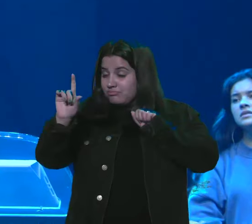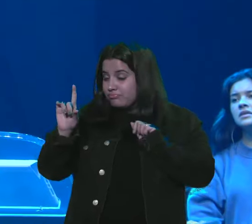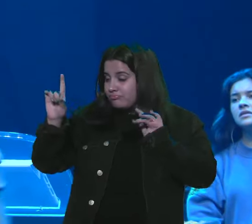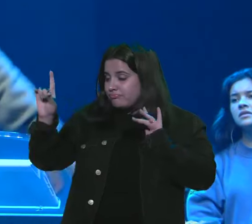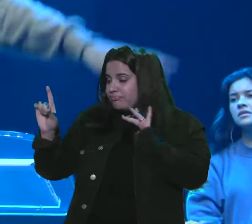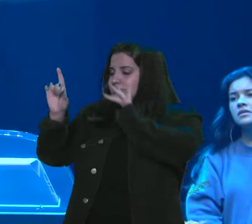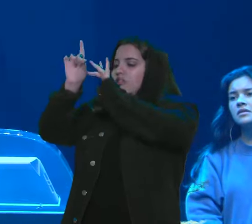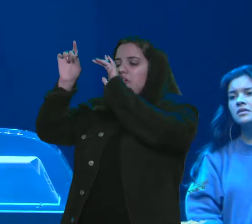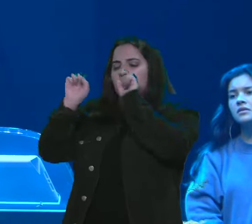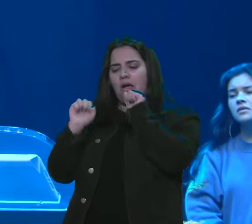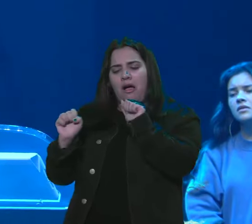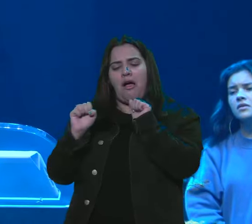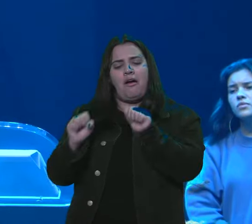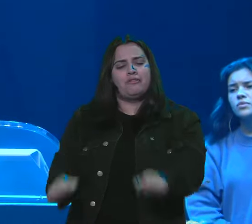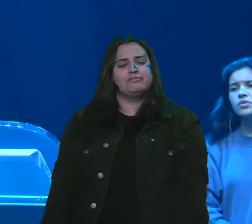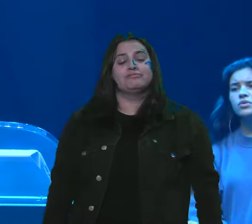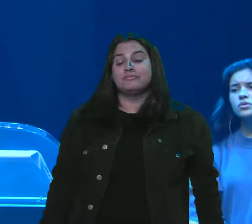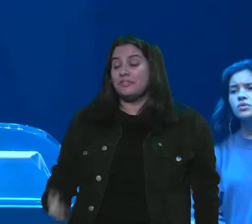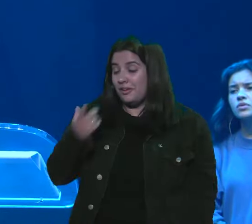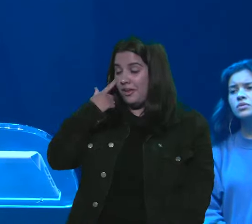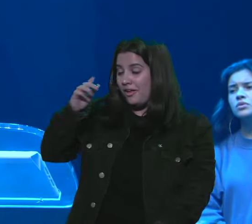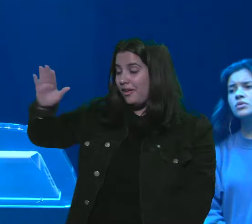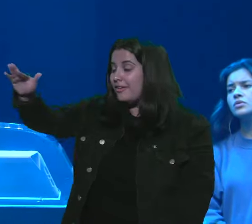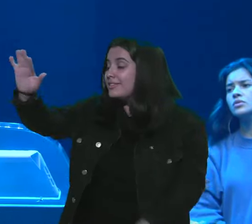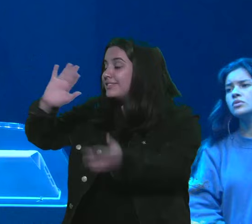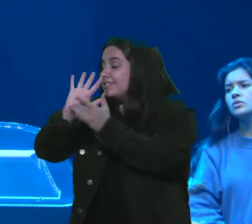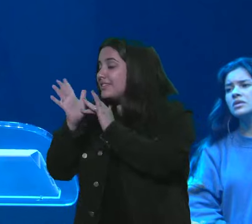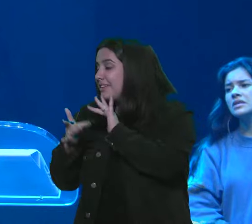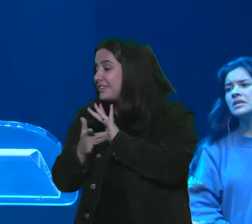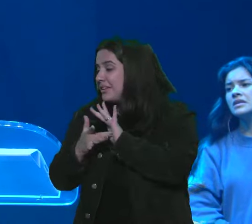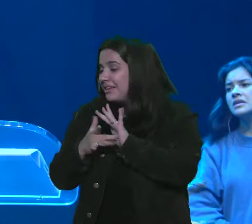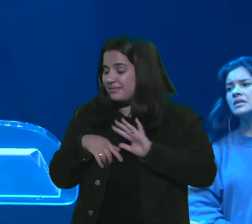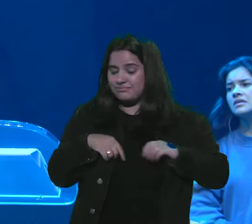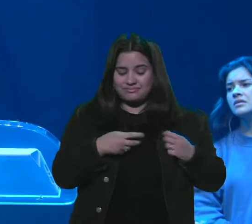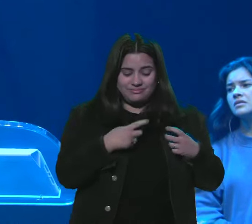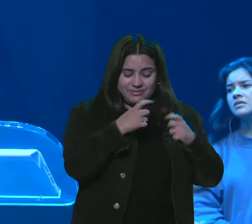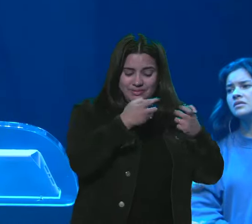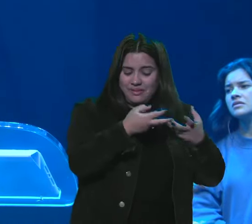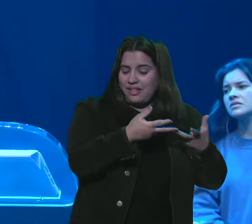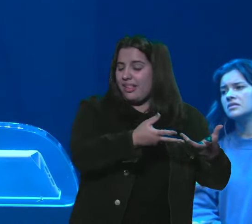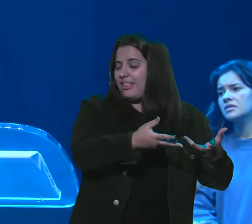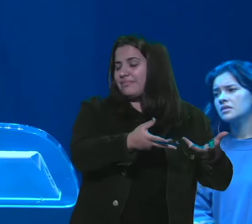hoje e falar: ei, Jesus, eu largo tudo isso.